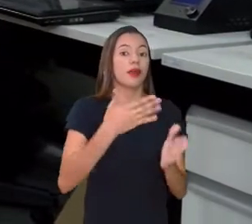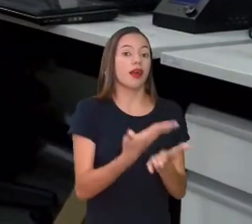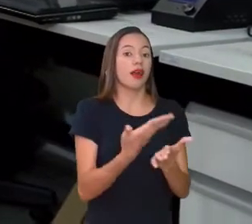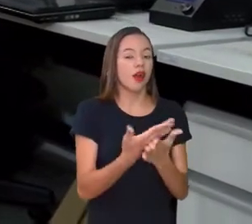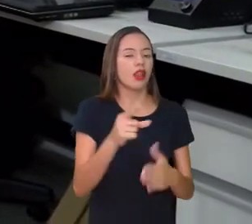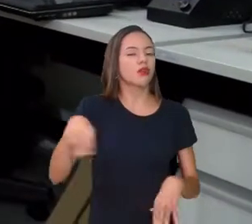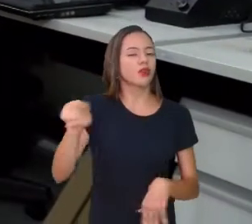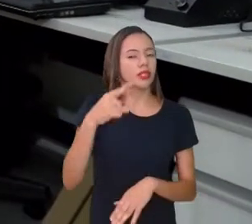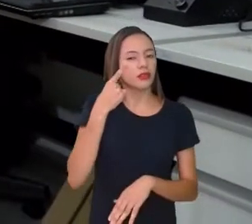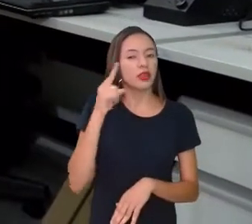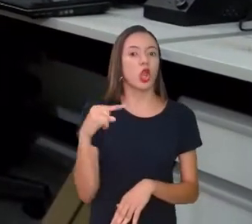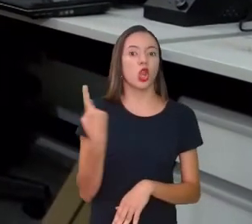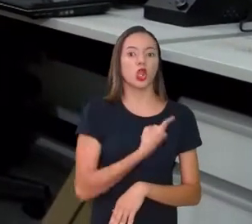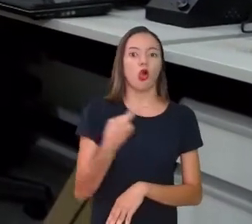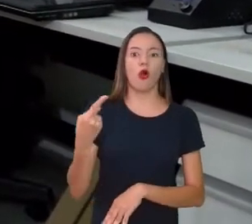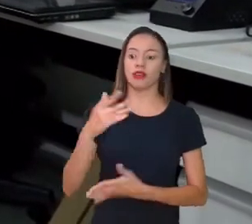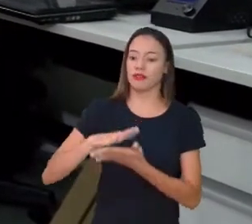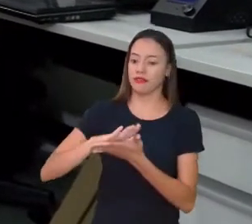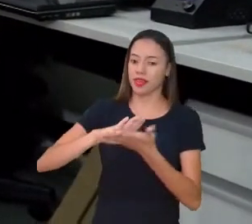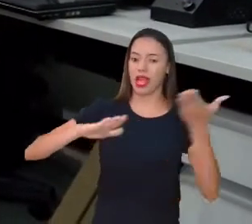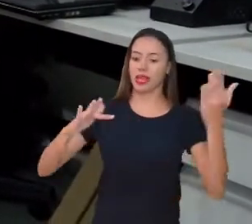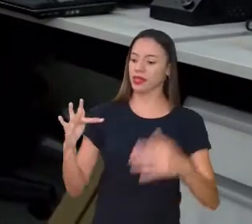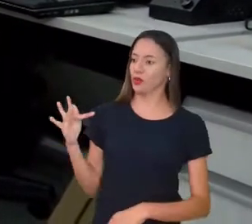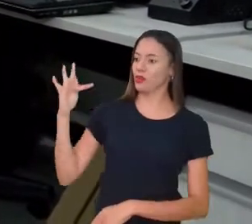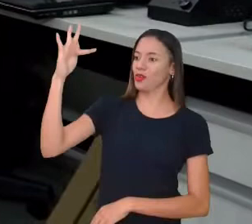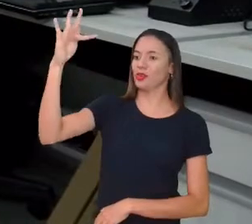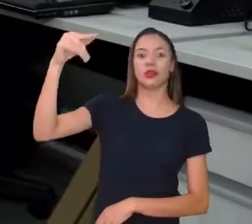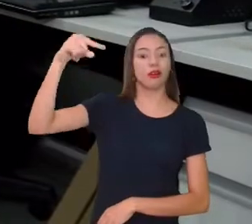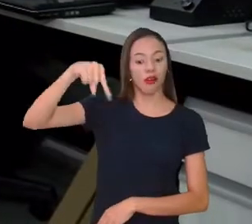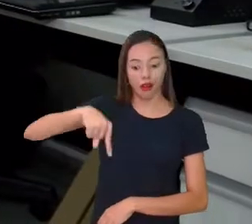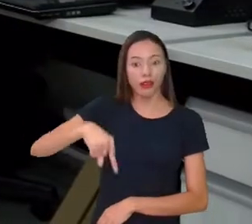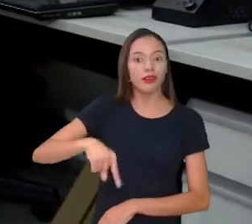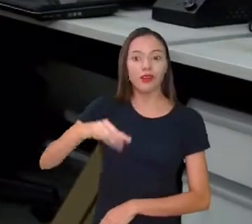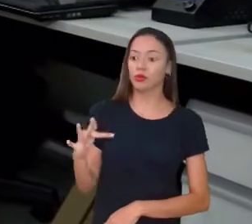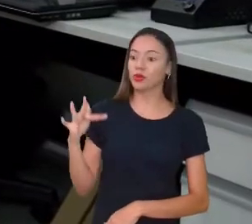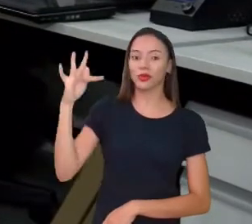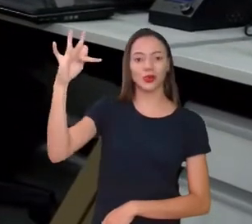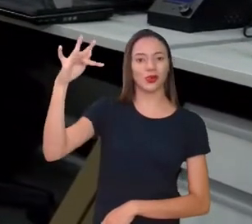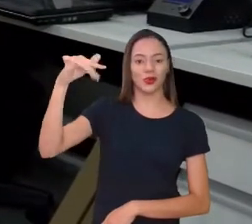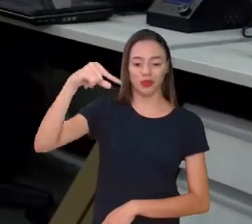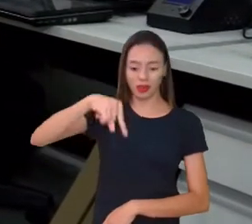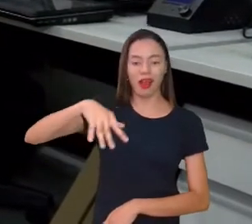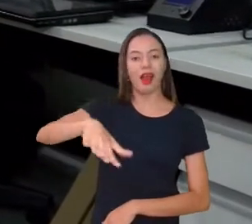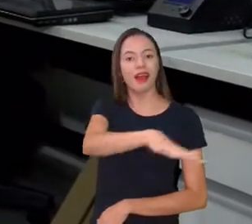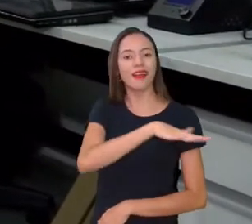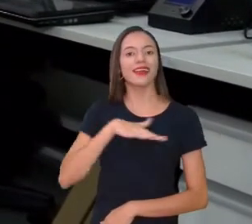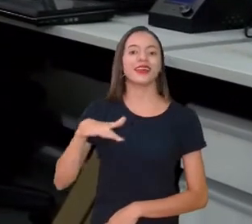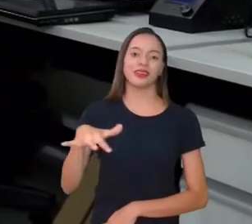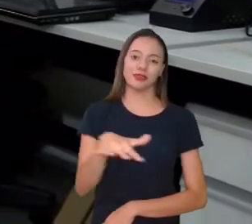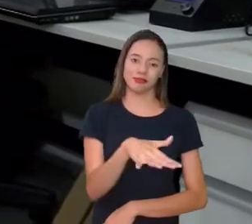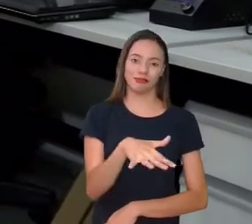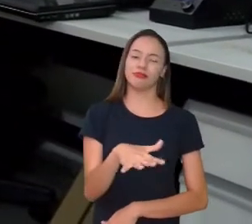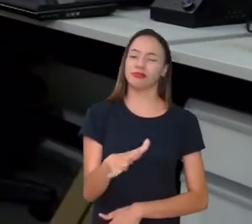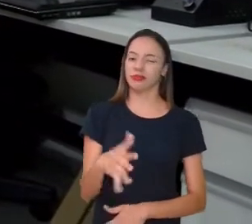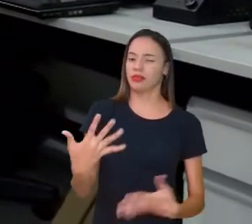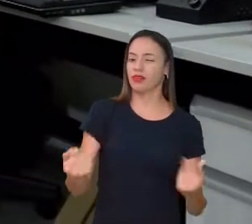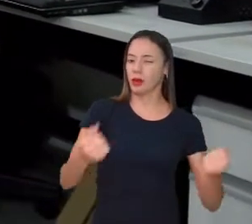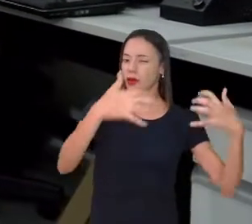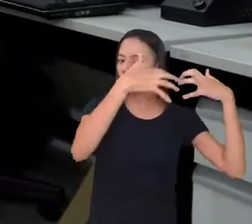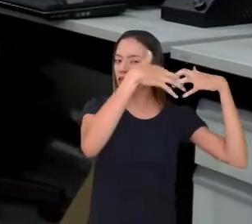uma viagem ao futuro. Olha o futuro, né? Exatamente. Estamos no futuro. É esse o nosso futuro. Então, vamos refletir